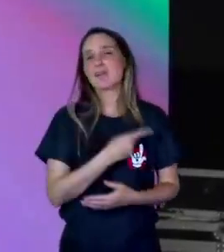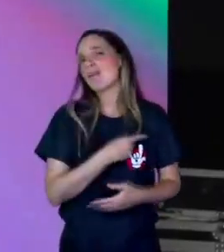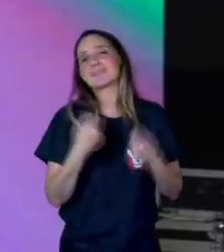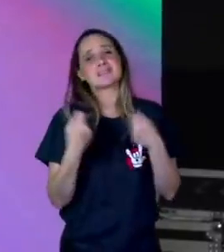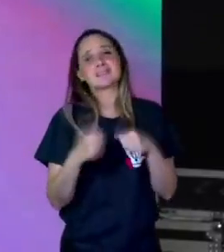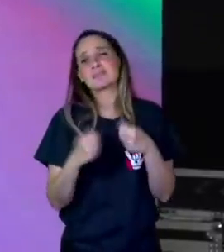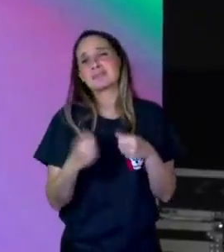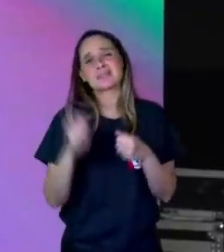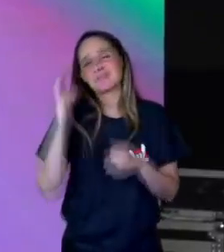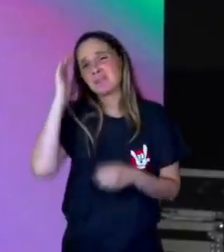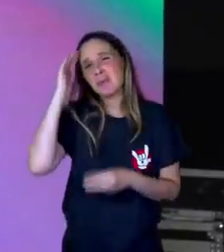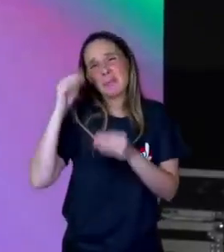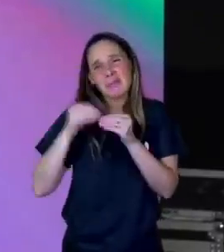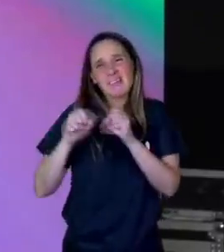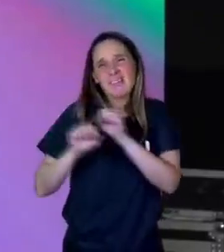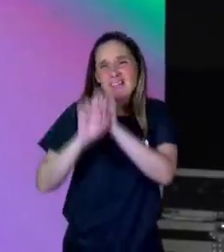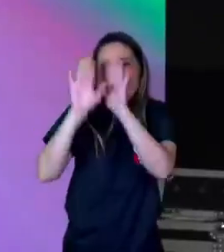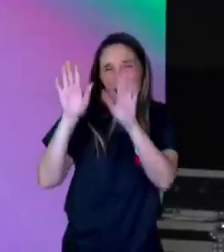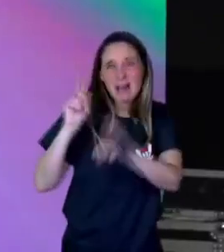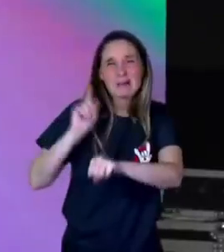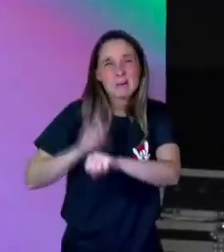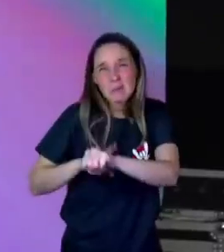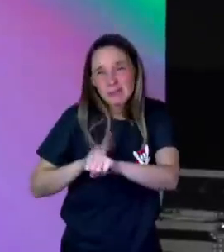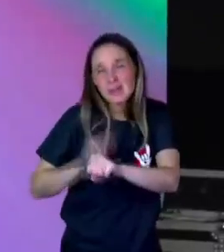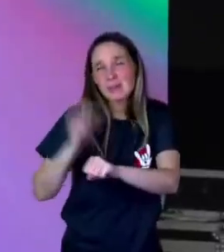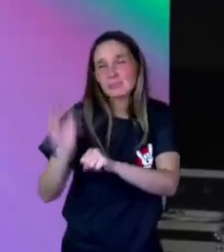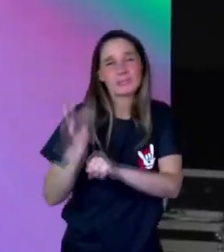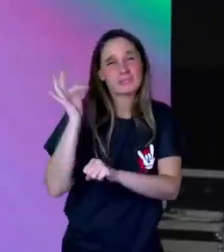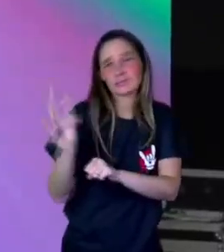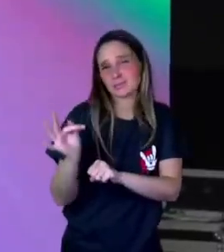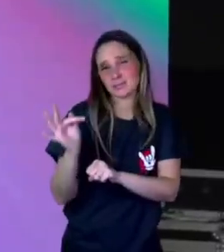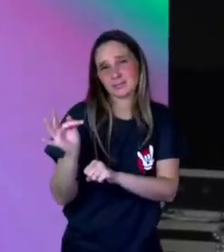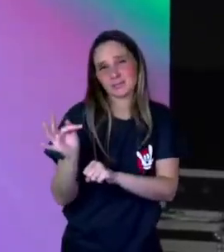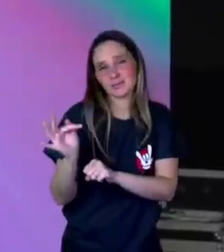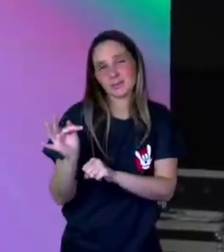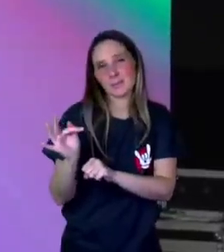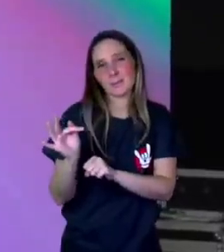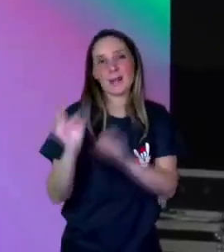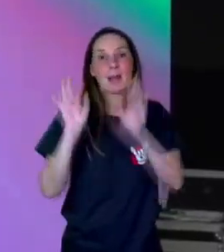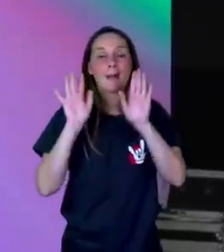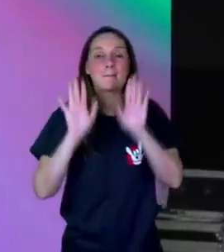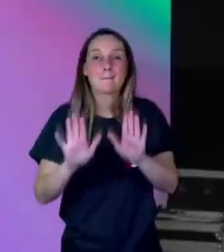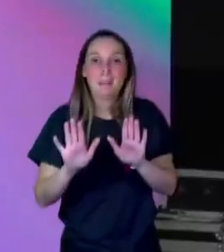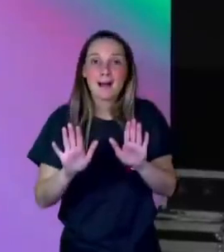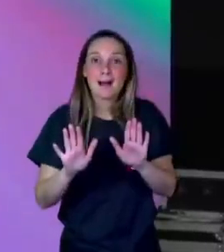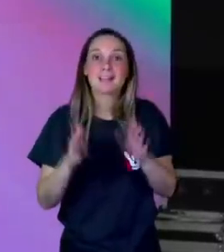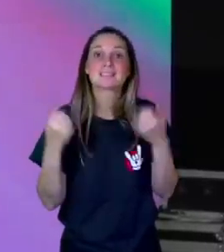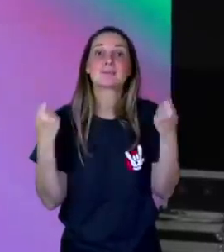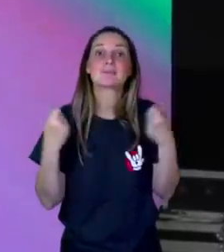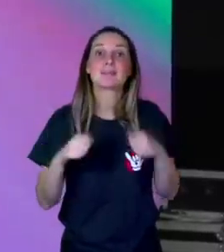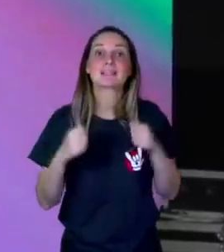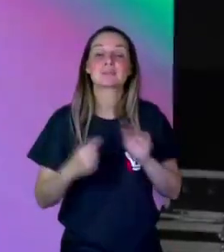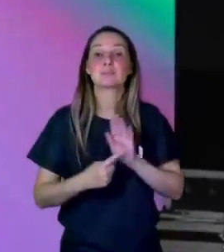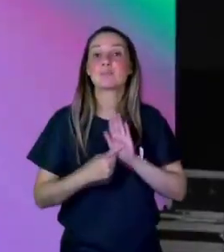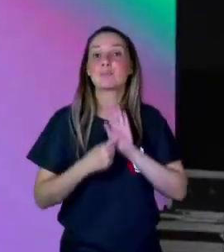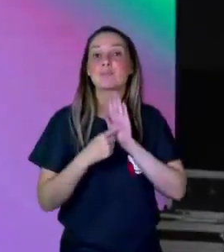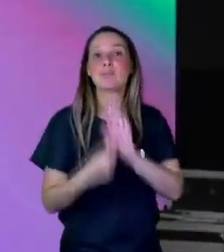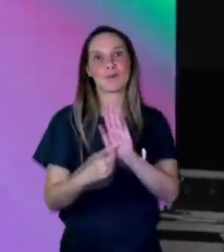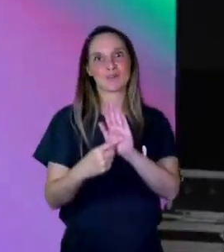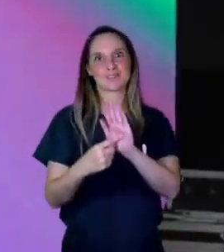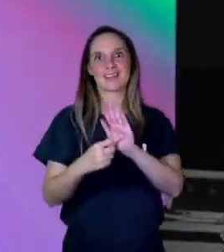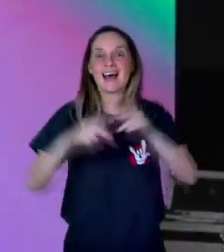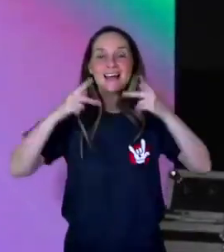sua exclusiva autoridade. Ele determinou. Mas vocês serão minhas testemunhas em Jerusalém,